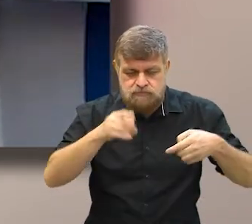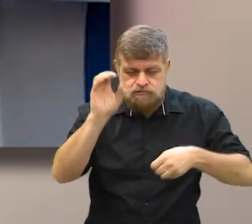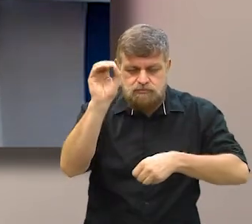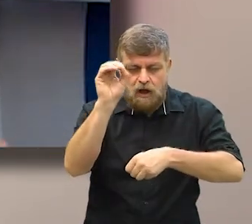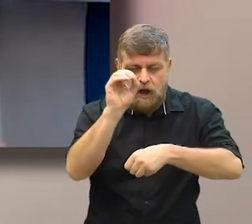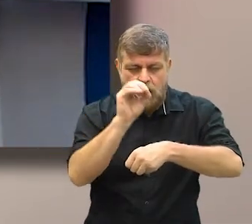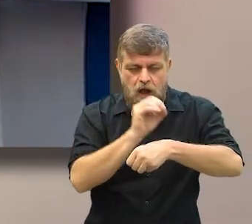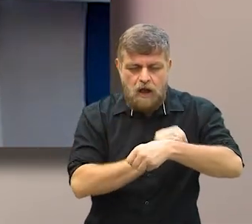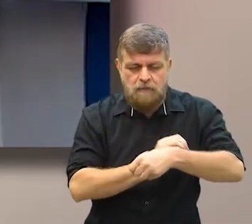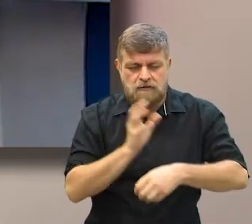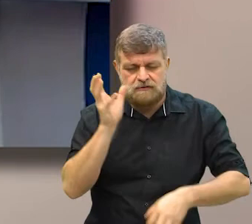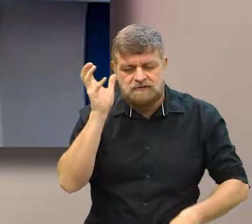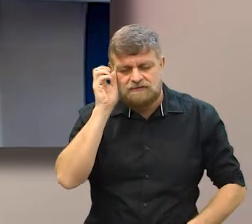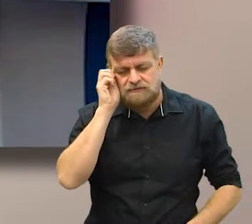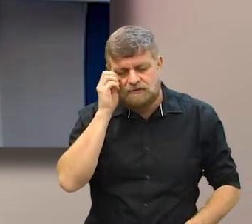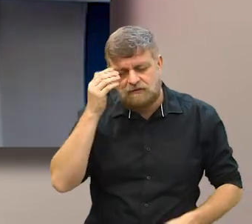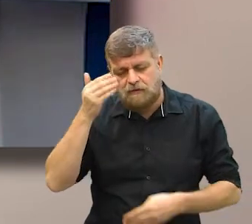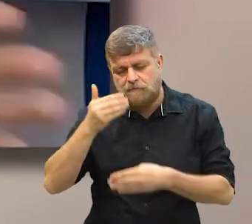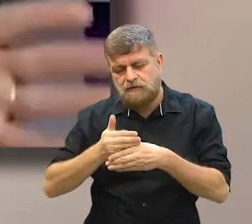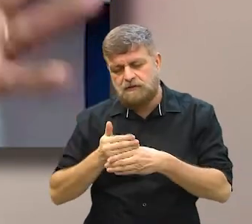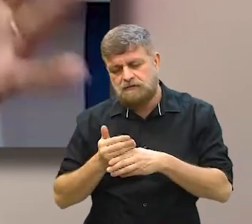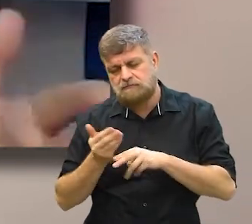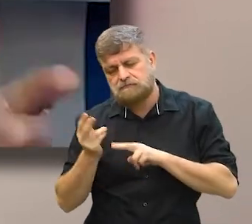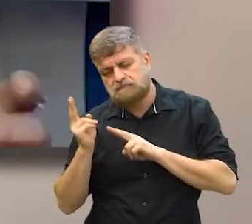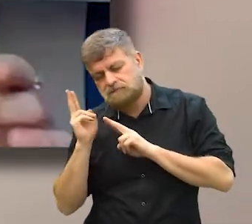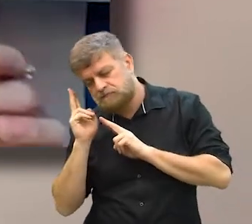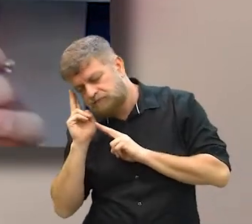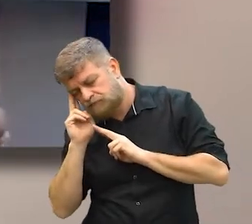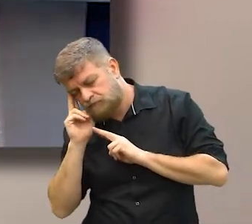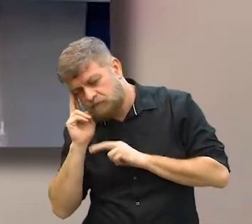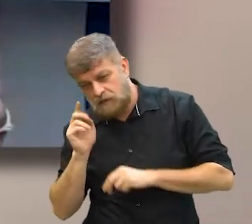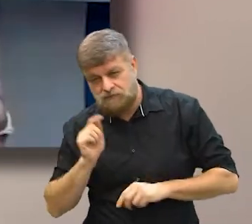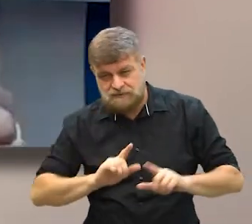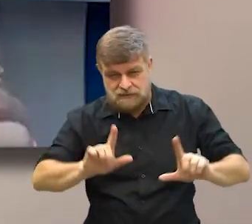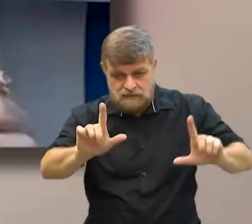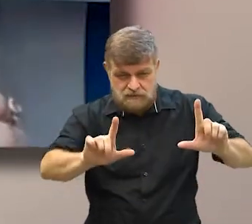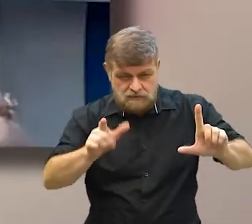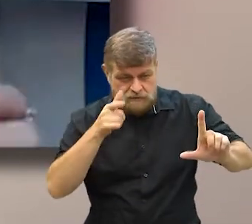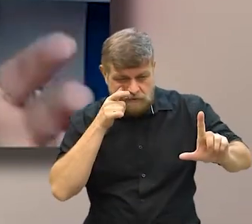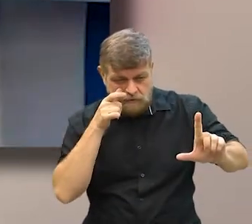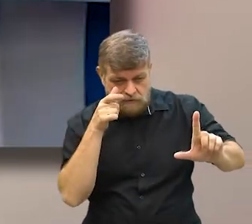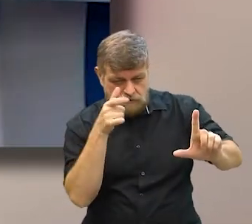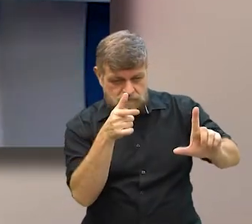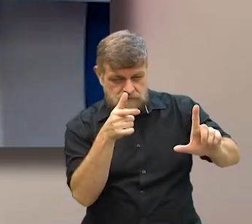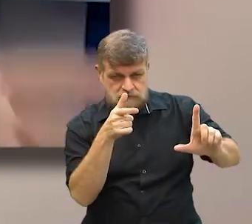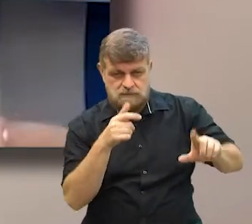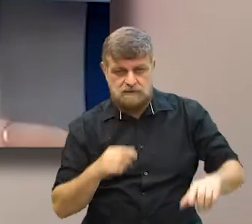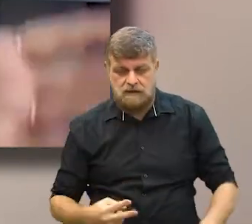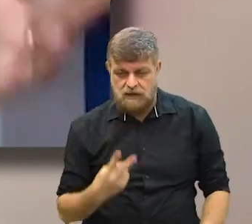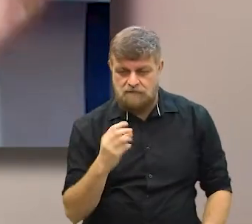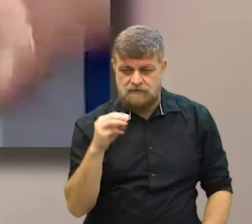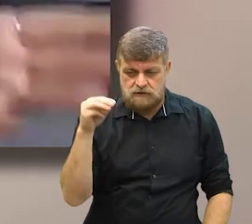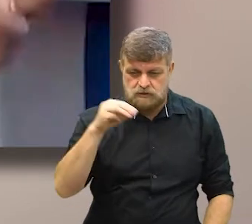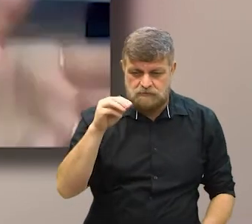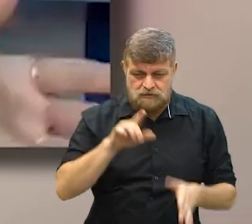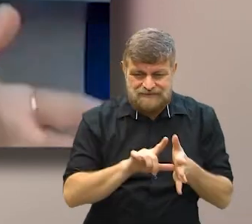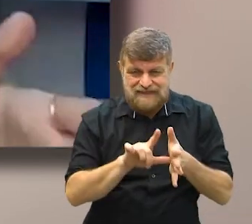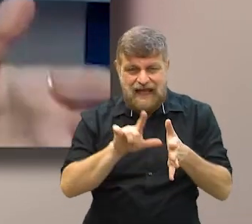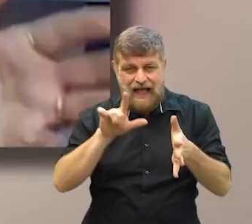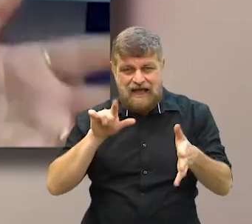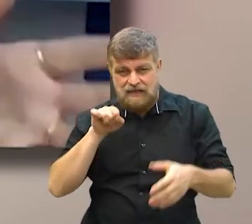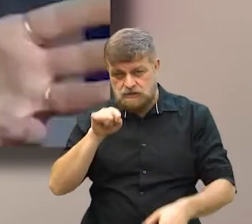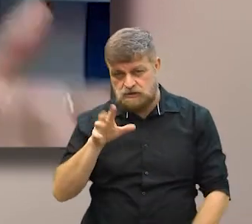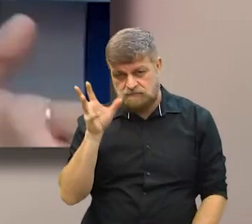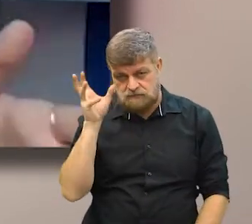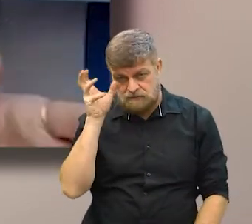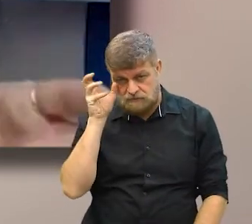interessante ressaltar que tudo que você pensa, assiste, vê, nos 20 minutos que